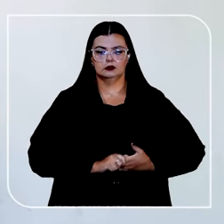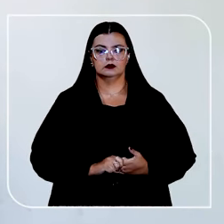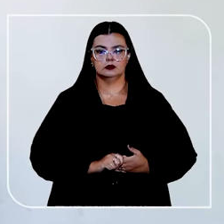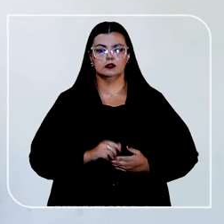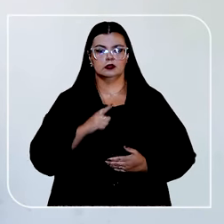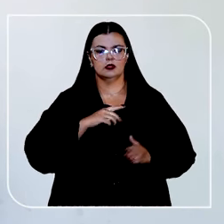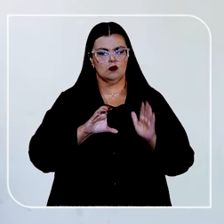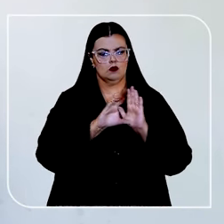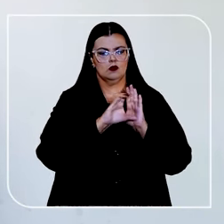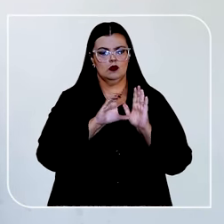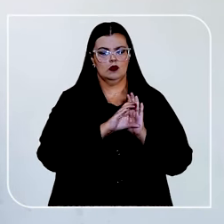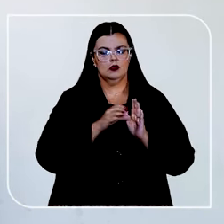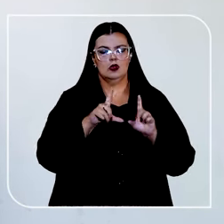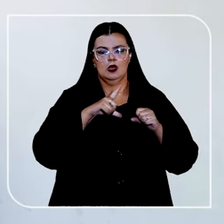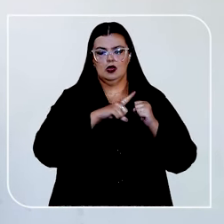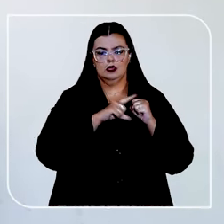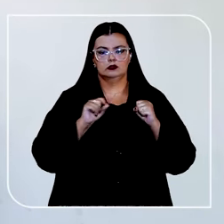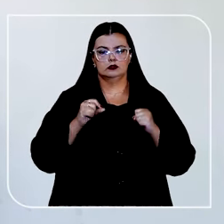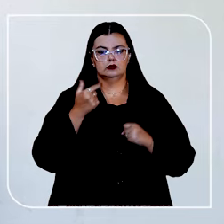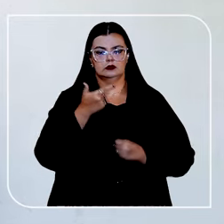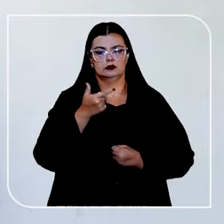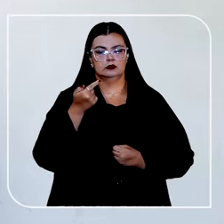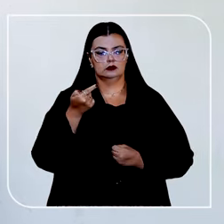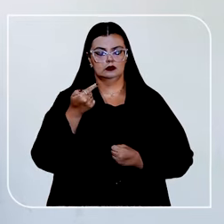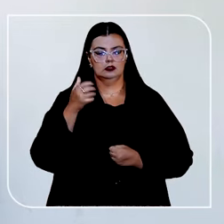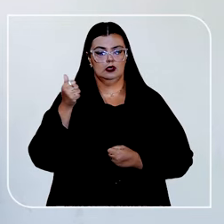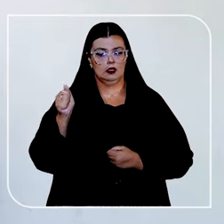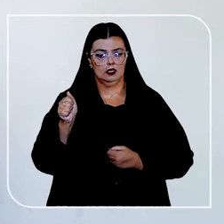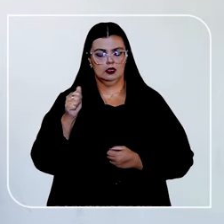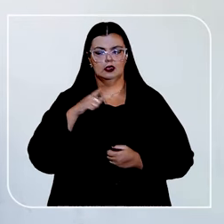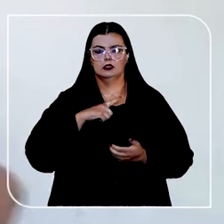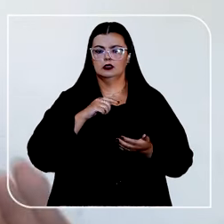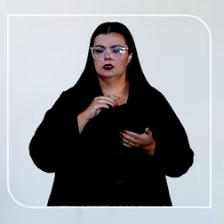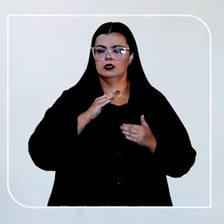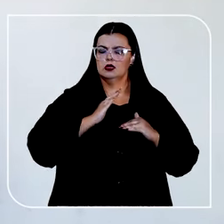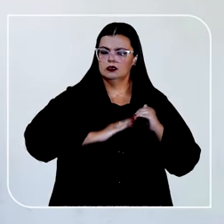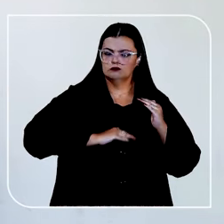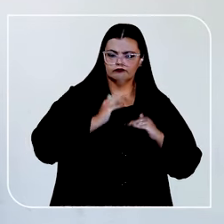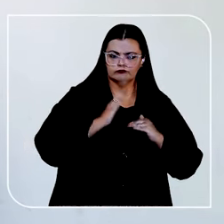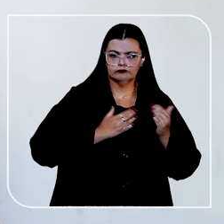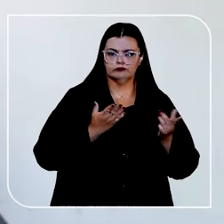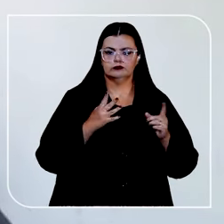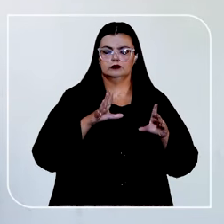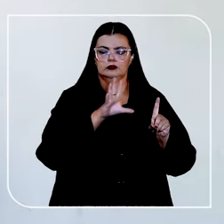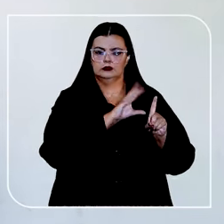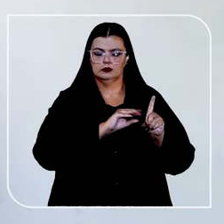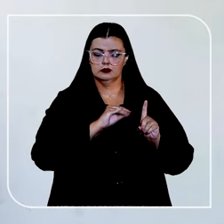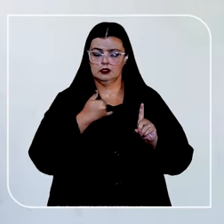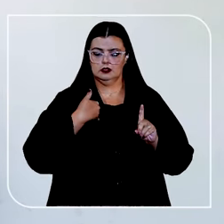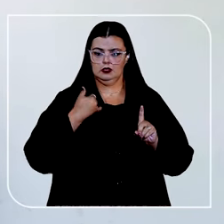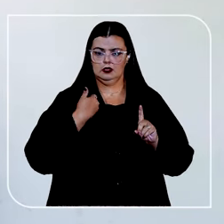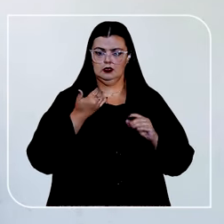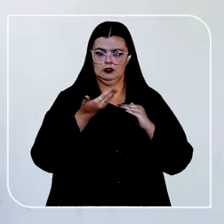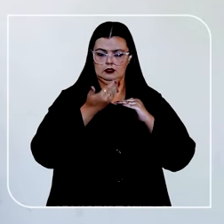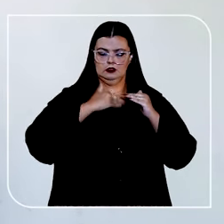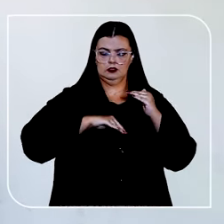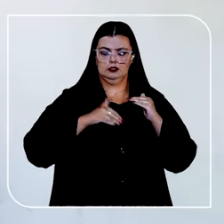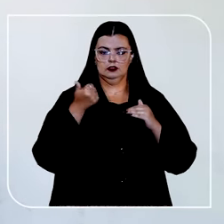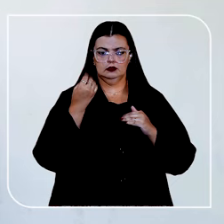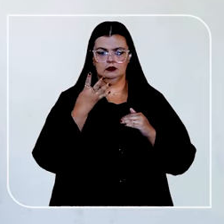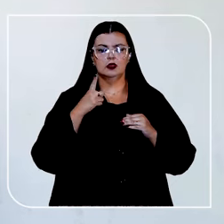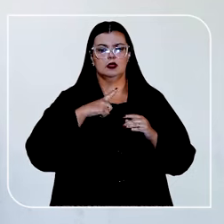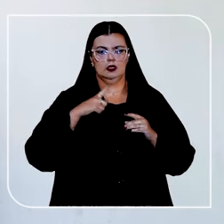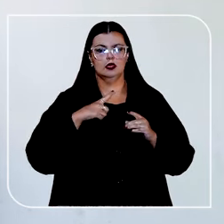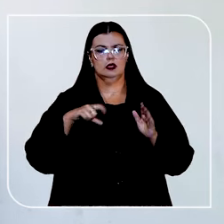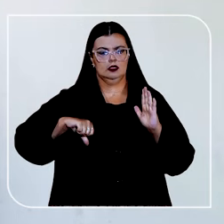Código Penal em seu artigo 217 a estabelece que qualquer ato sexual com menor de 14 anos configura